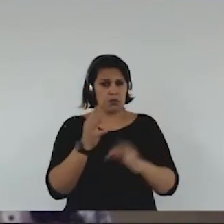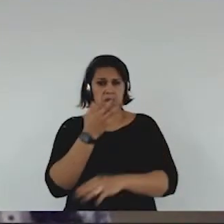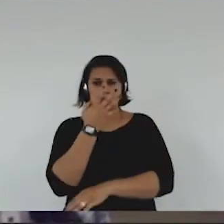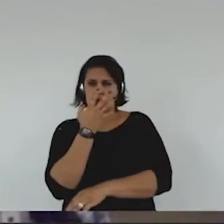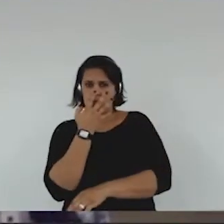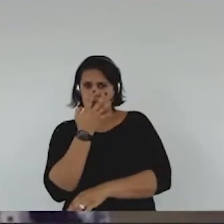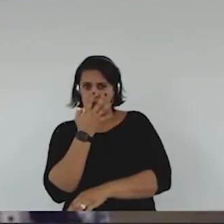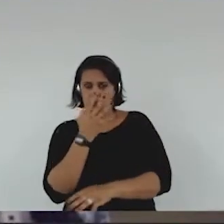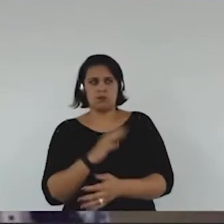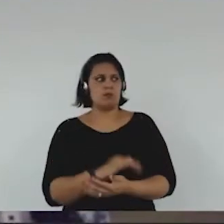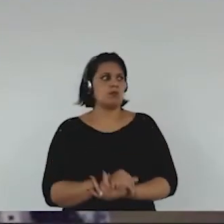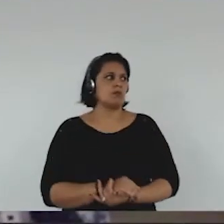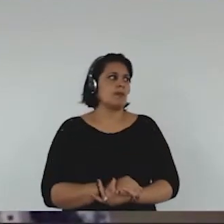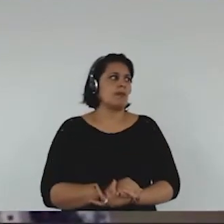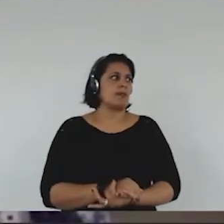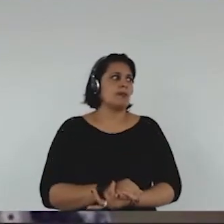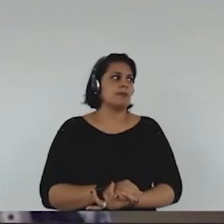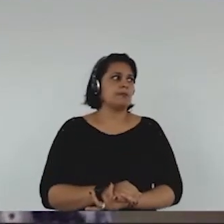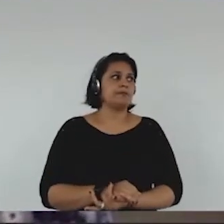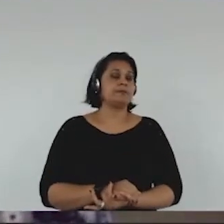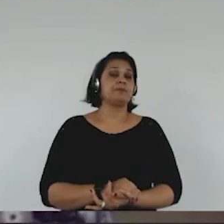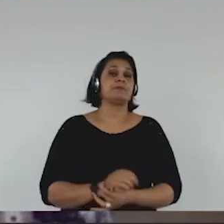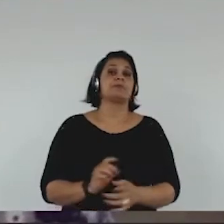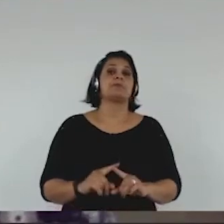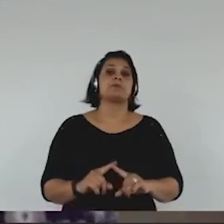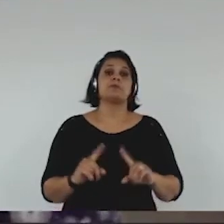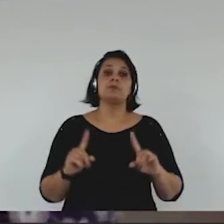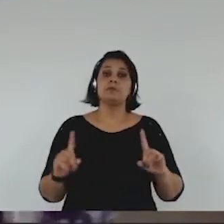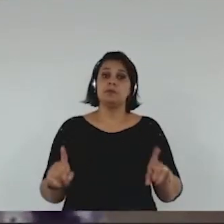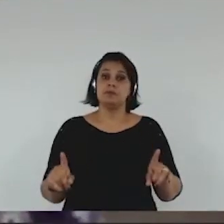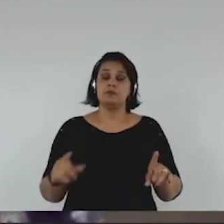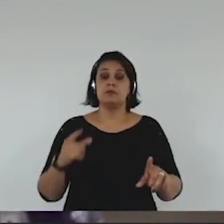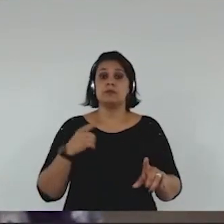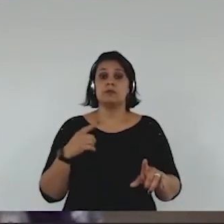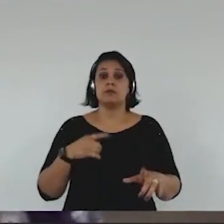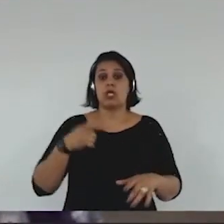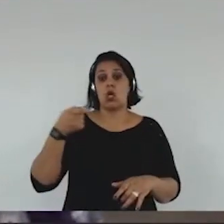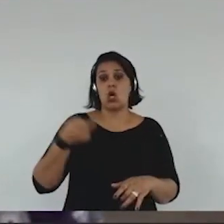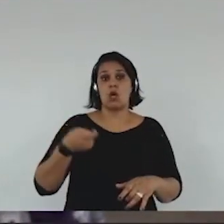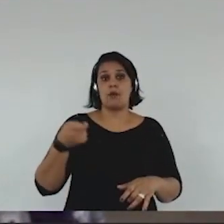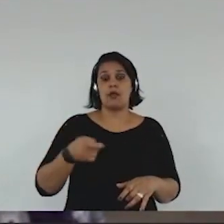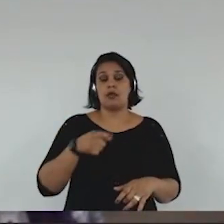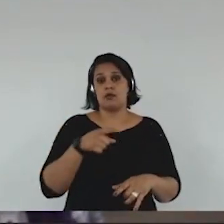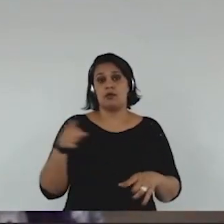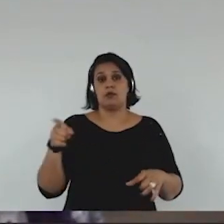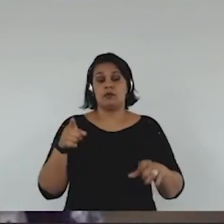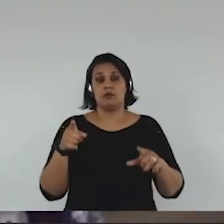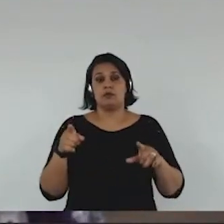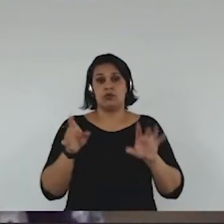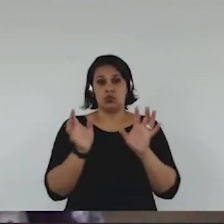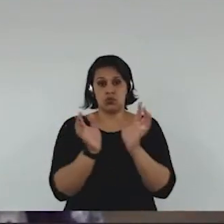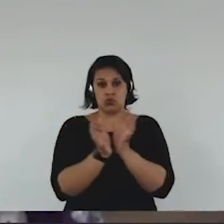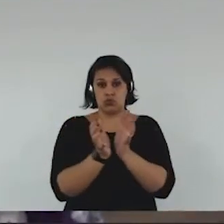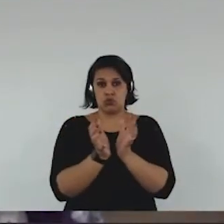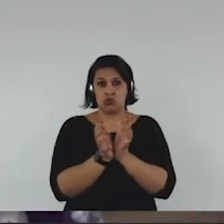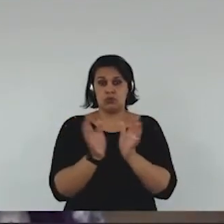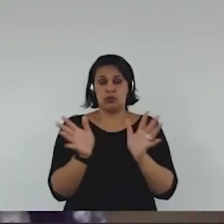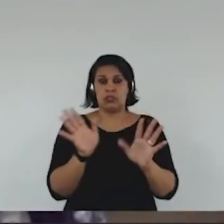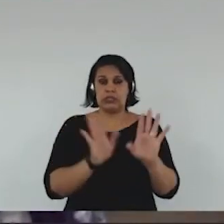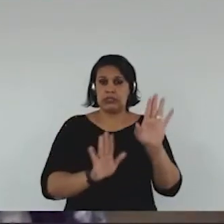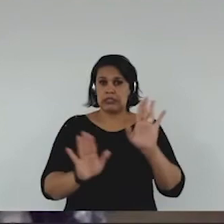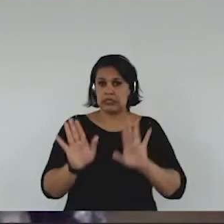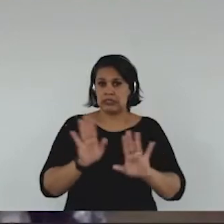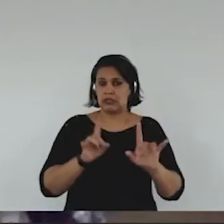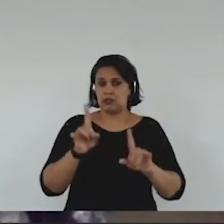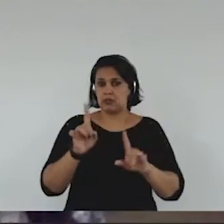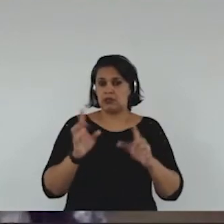mas talvez pelo fato também de ser uma obrigação das câmaras zelar pela eficiência do procedimento